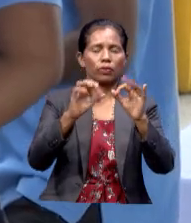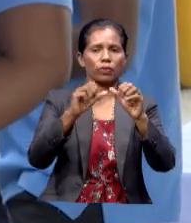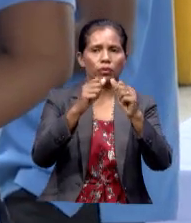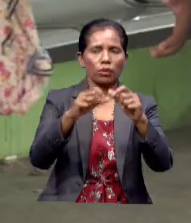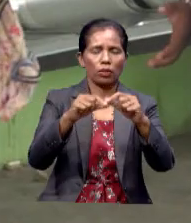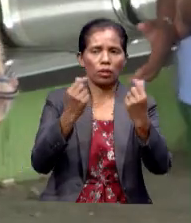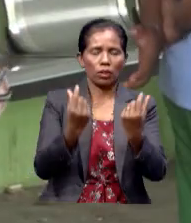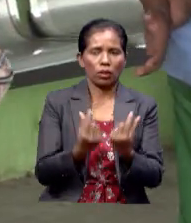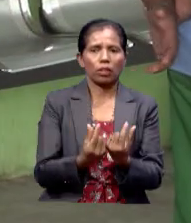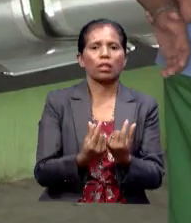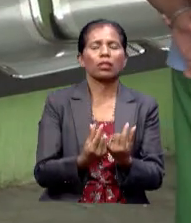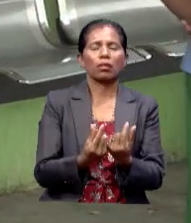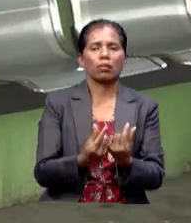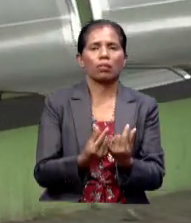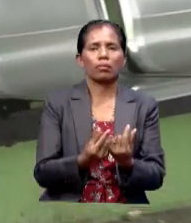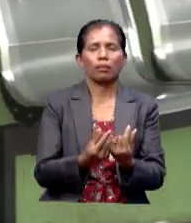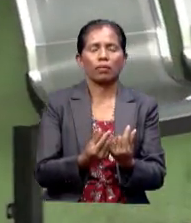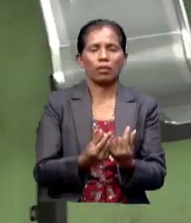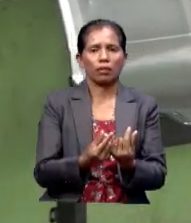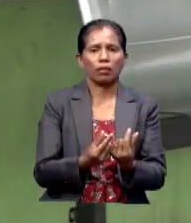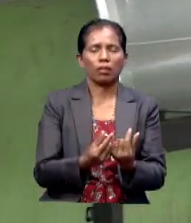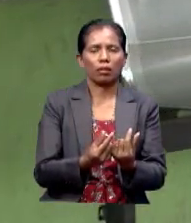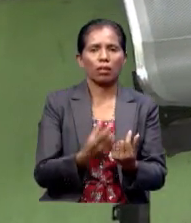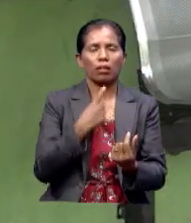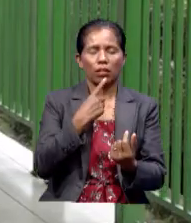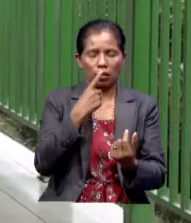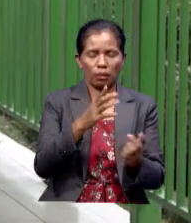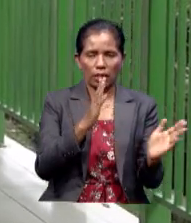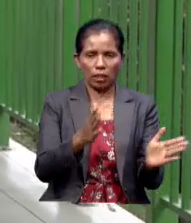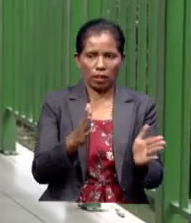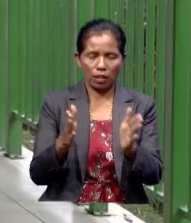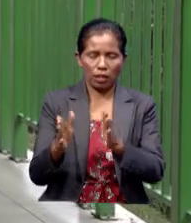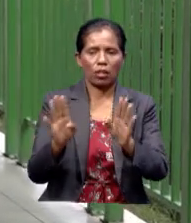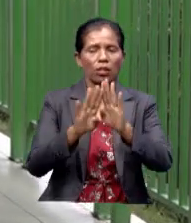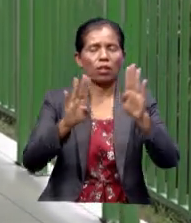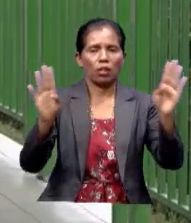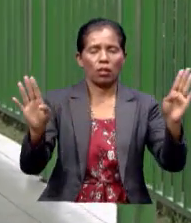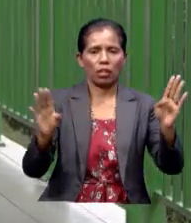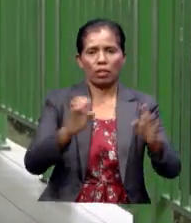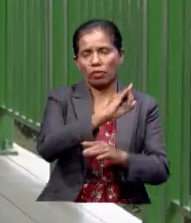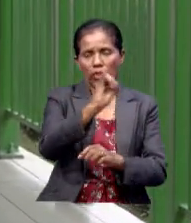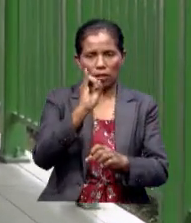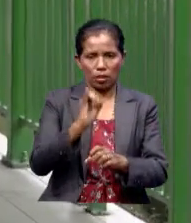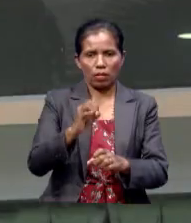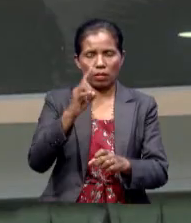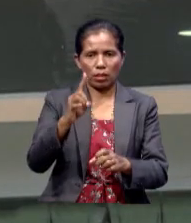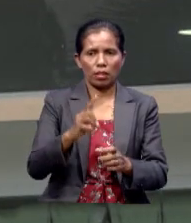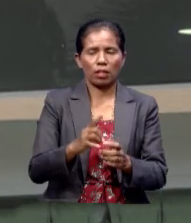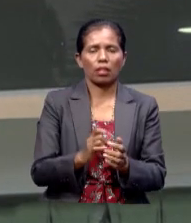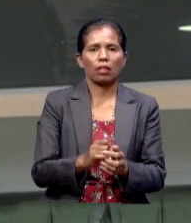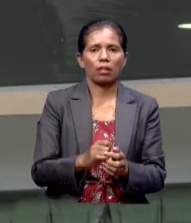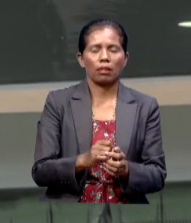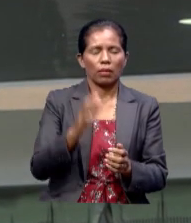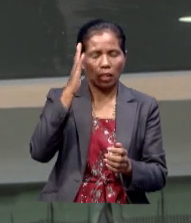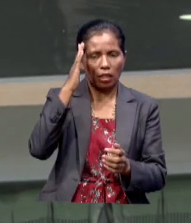komando pentel atu bele lalais loke investigasaun ida atu mune bele hatene